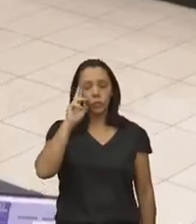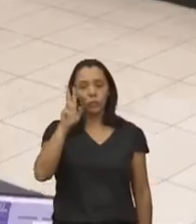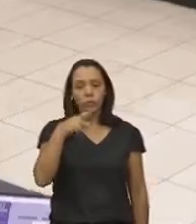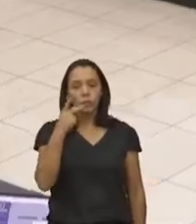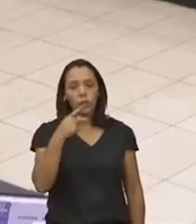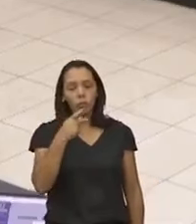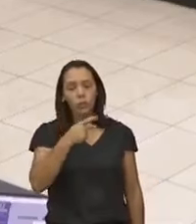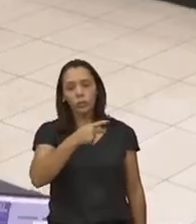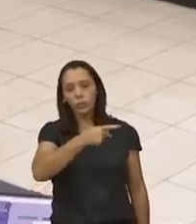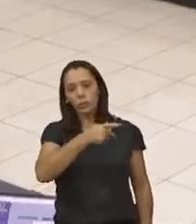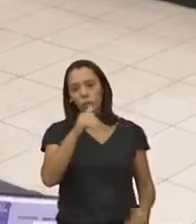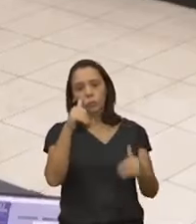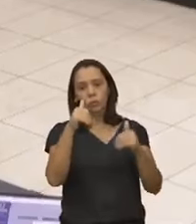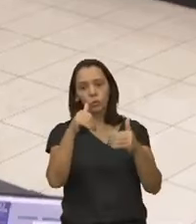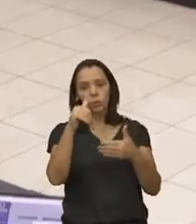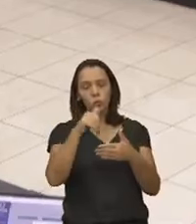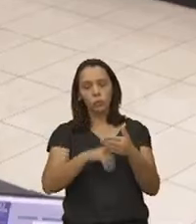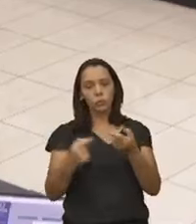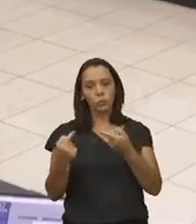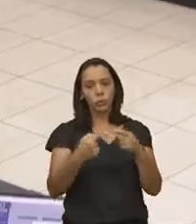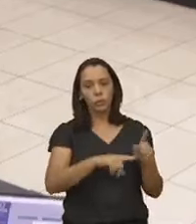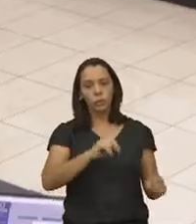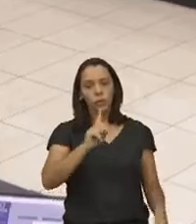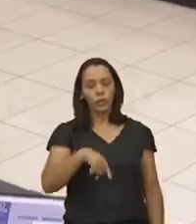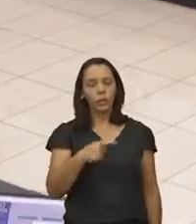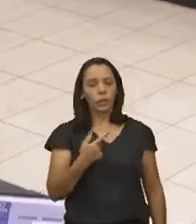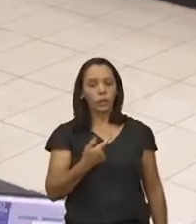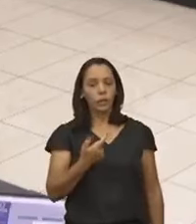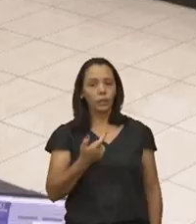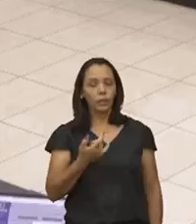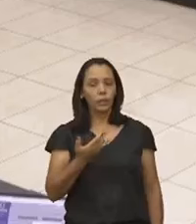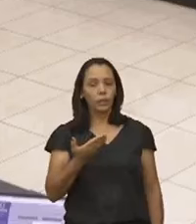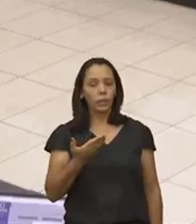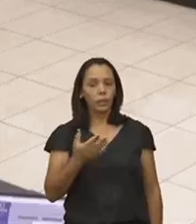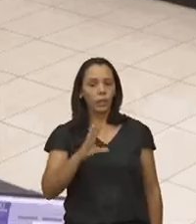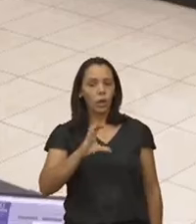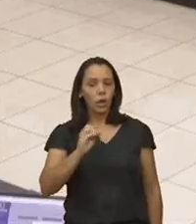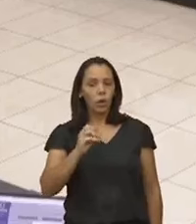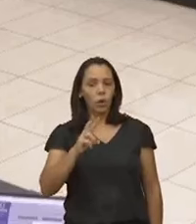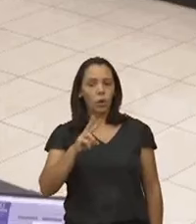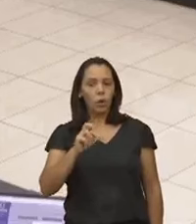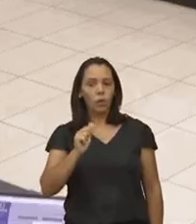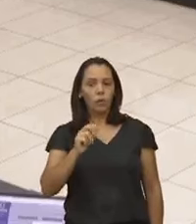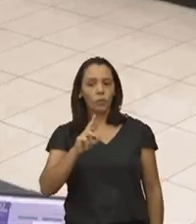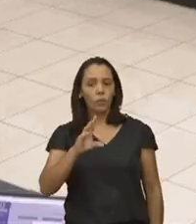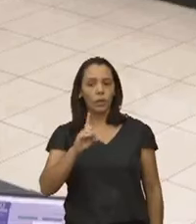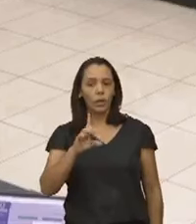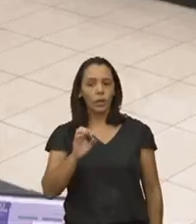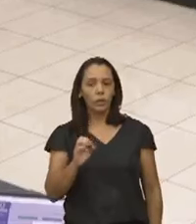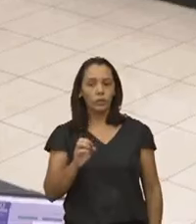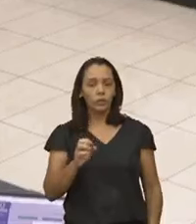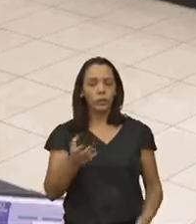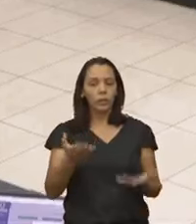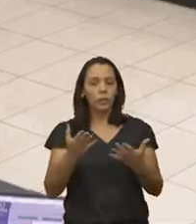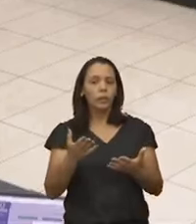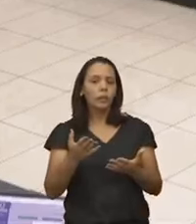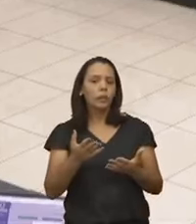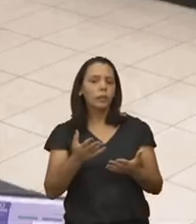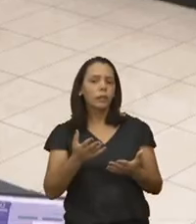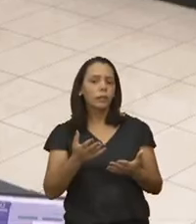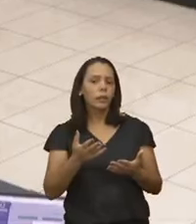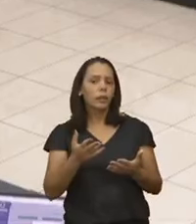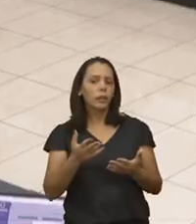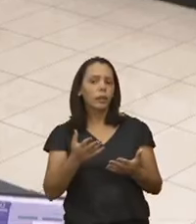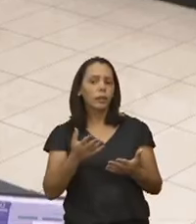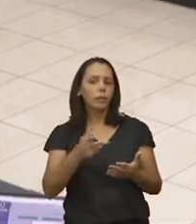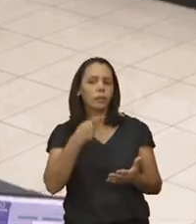contra é um voto covarde. O senhor está querendo se referir a quê? Só para eu entender. Fernando, já terminou seu tempo, tem que sair daí. É falta de